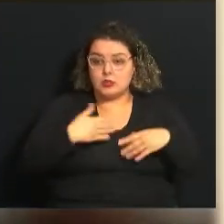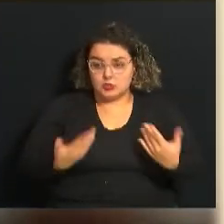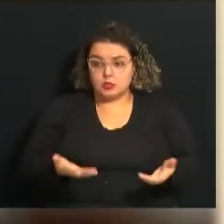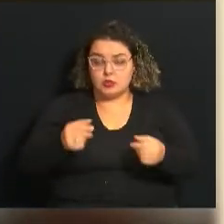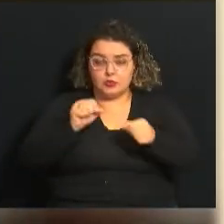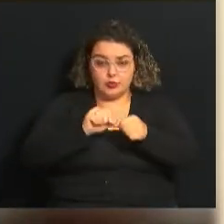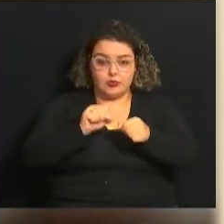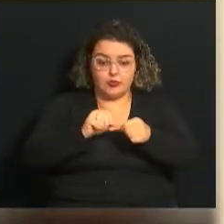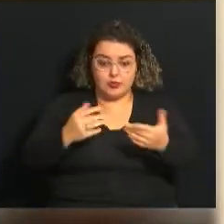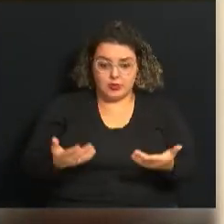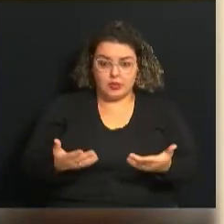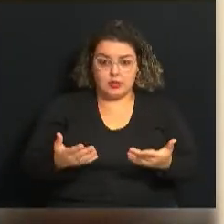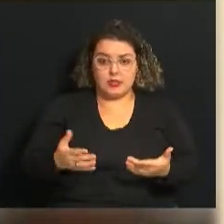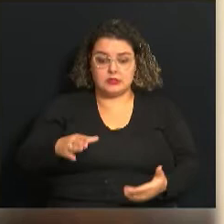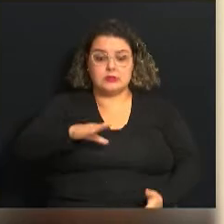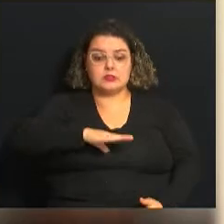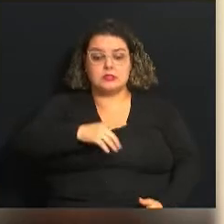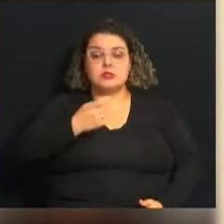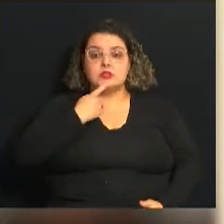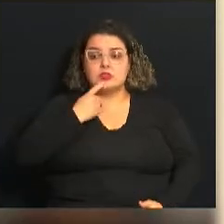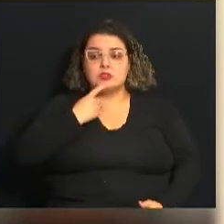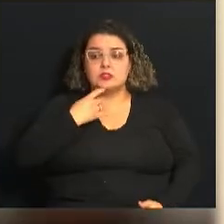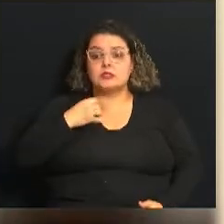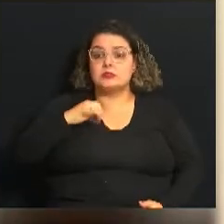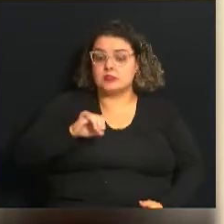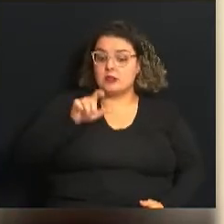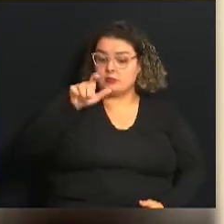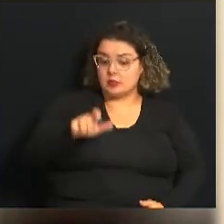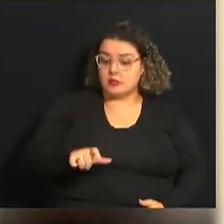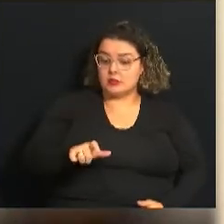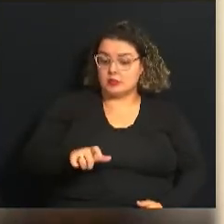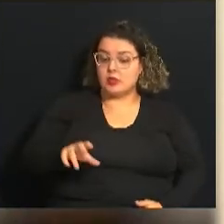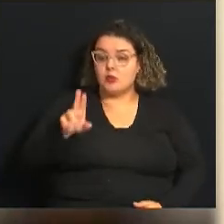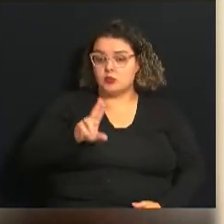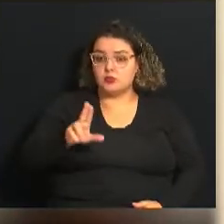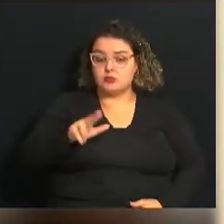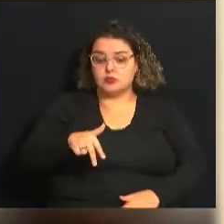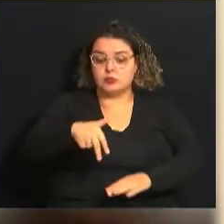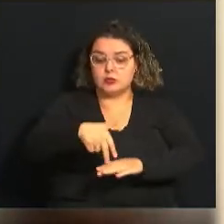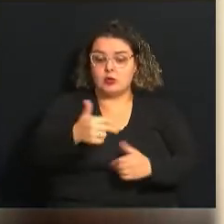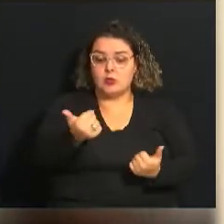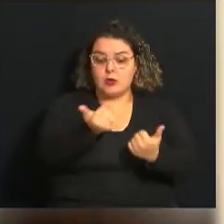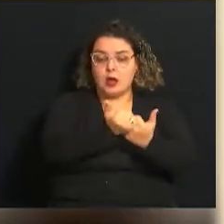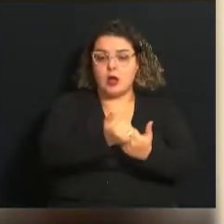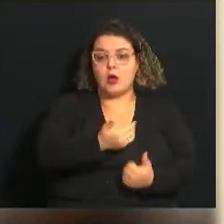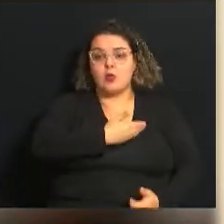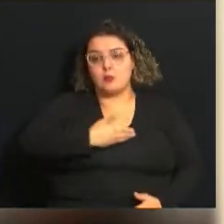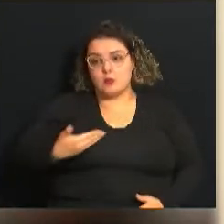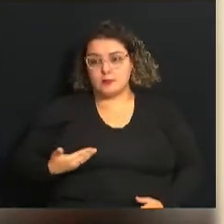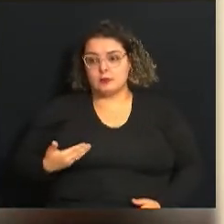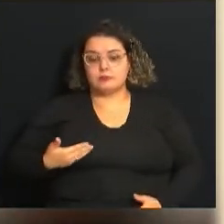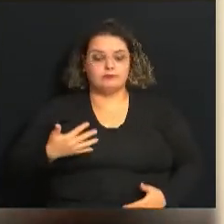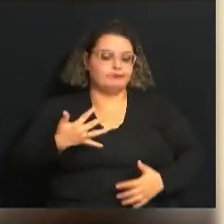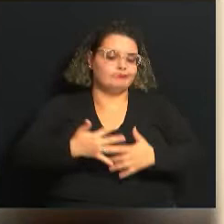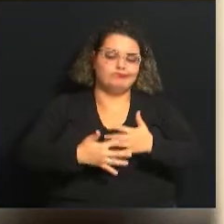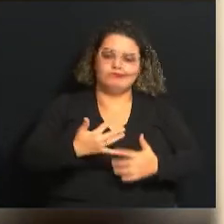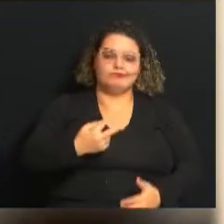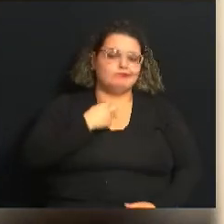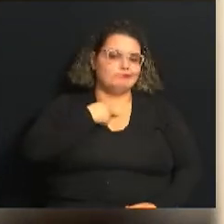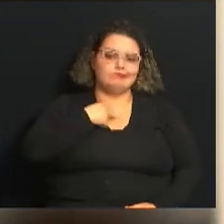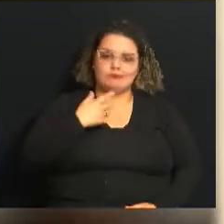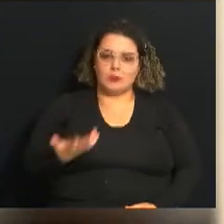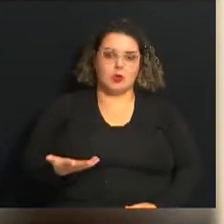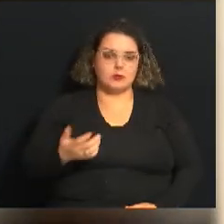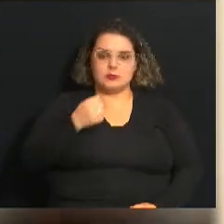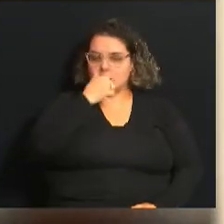em favor ao município de Campinas, caso essa pessoa esteja ocupando um cargo público, ele é impedido. Então a alteração que